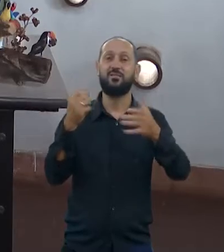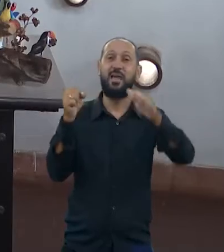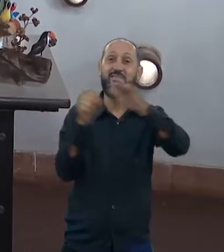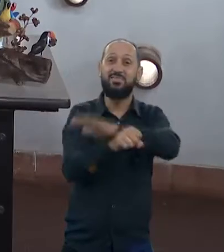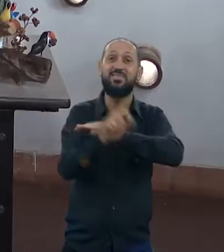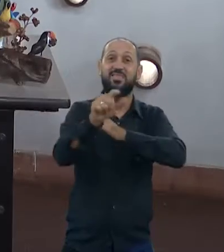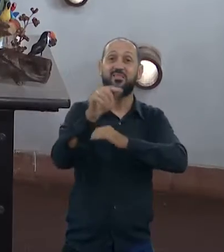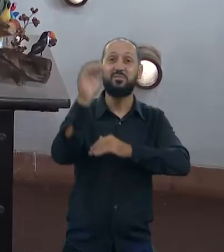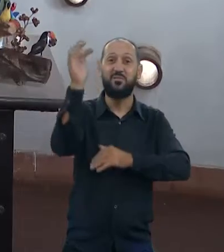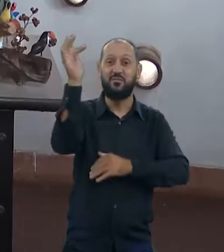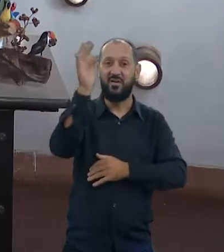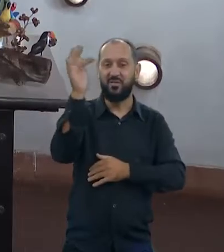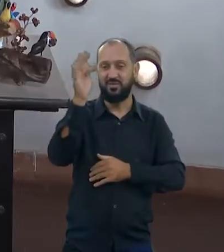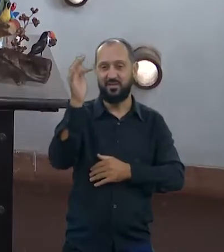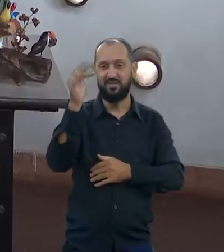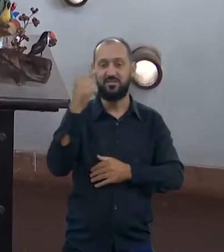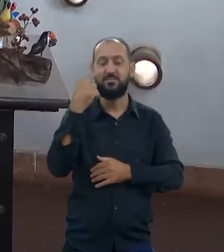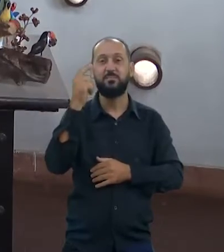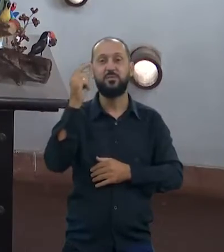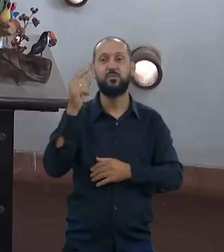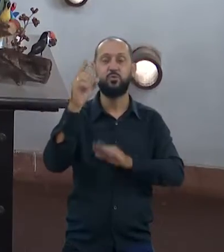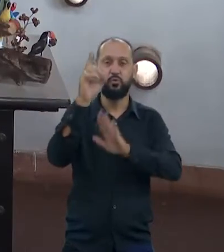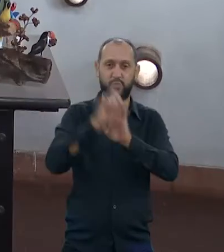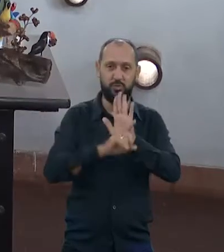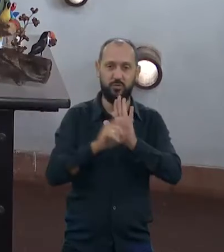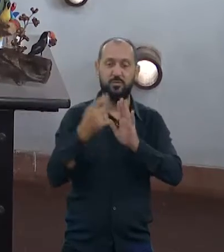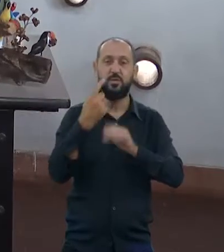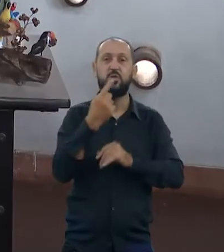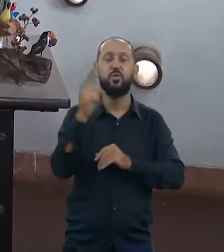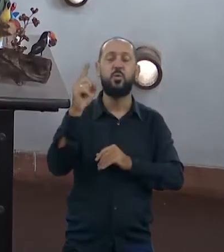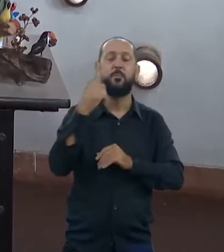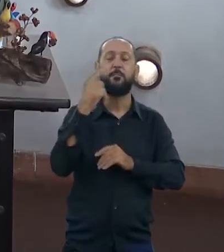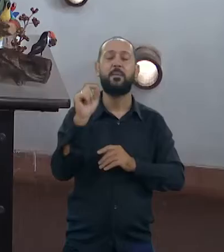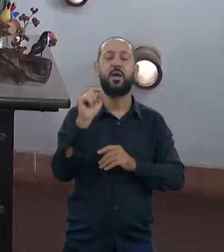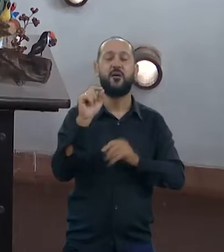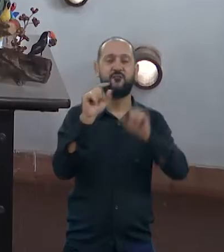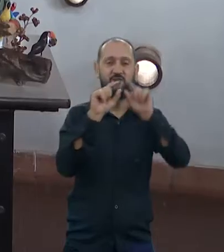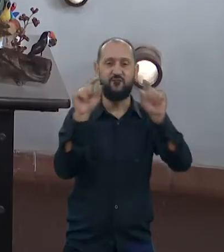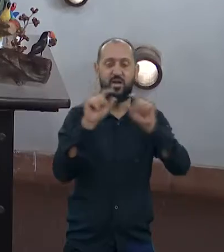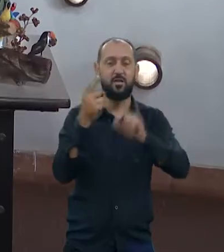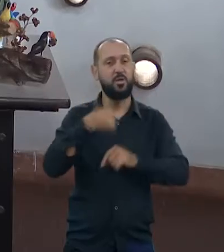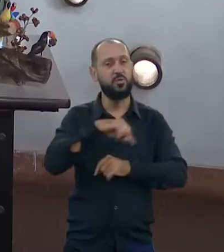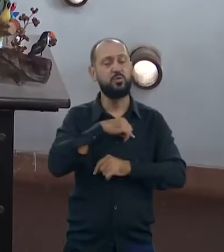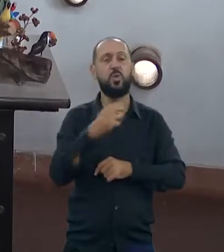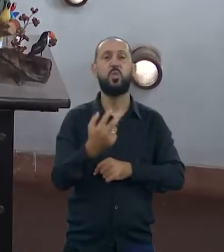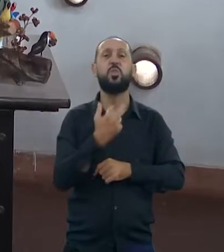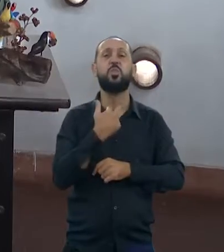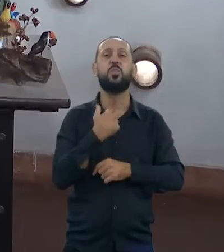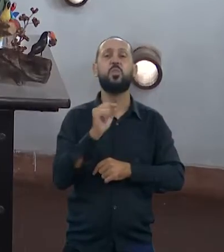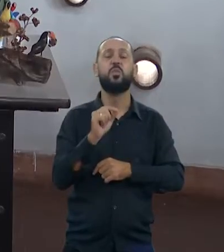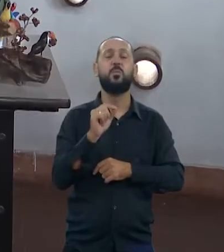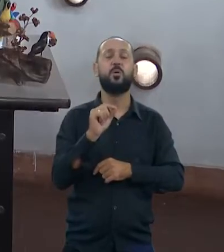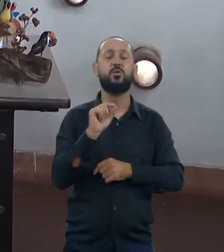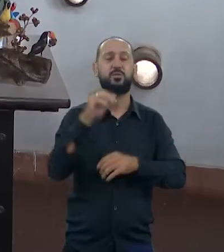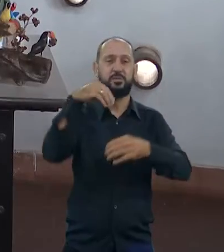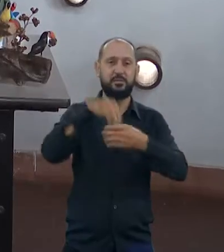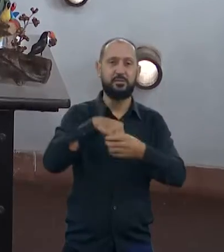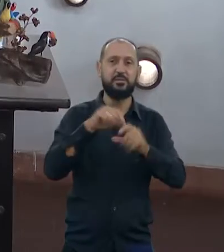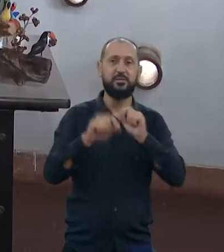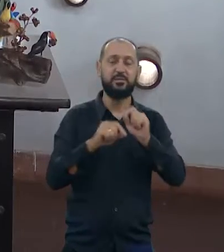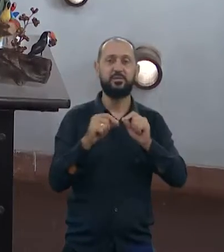Então, ele já tinha uma mentalidade pelos nossos direitos. E uma das frases deles era que nós não podemos perder essa